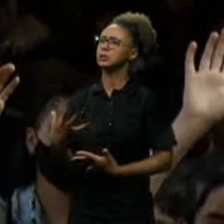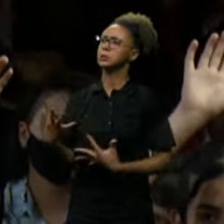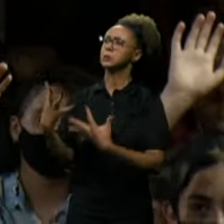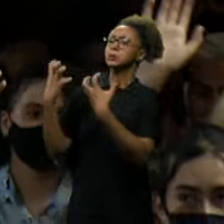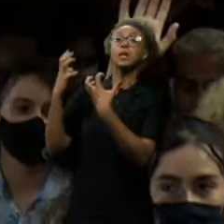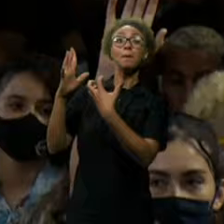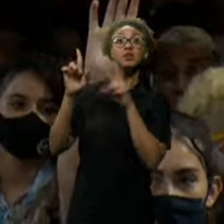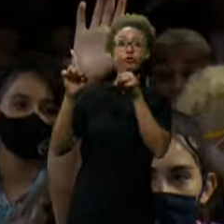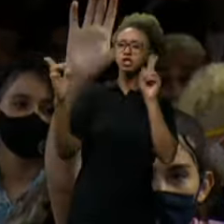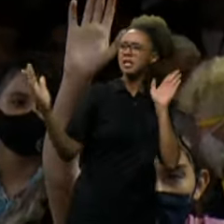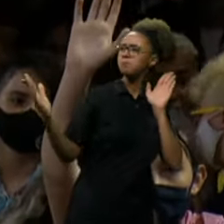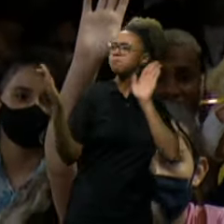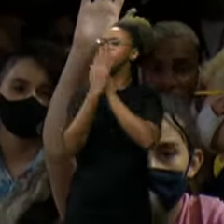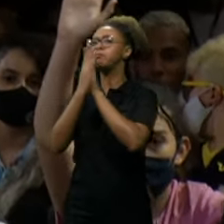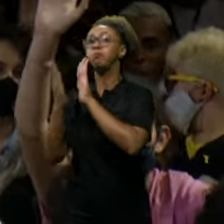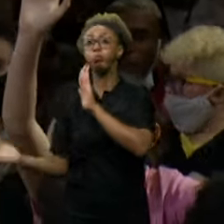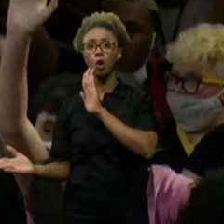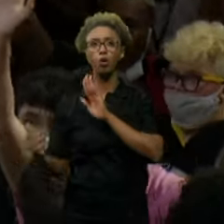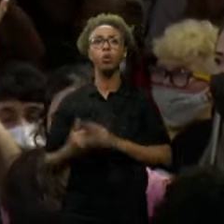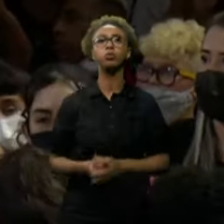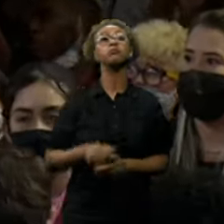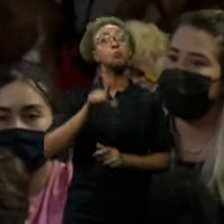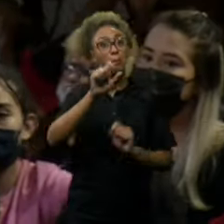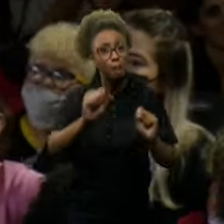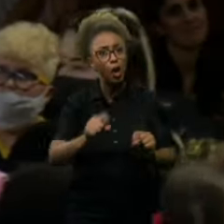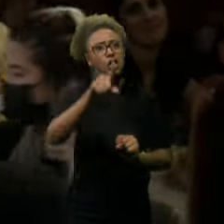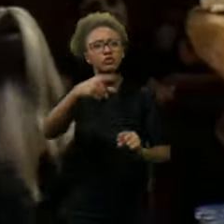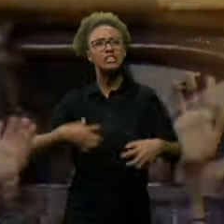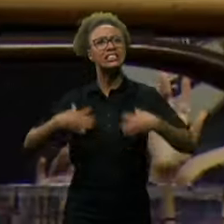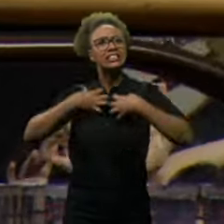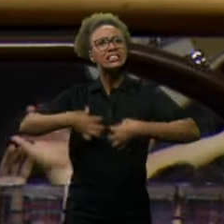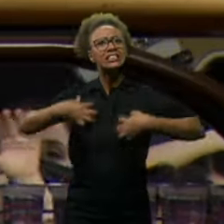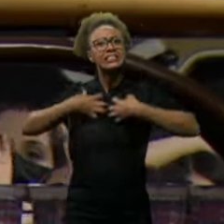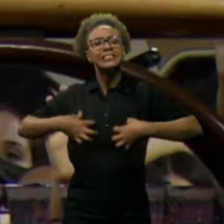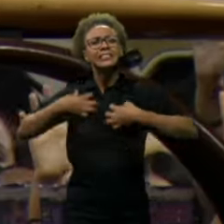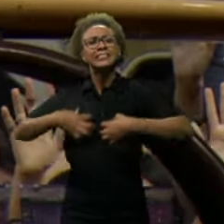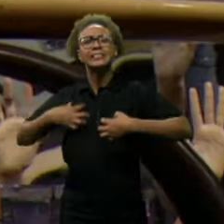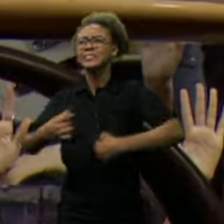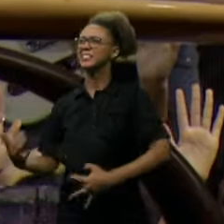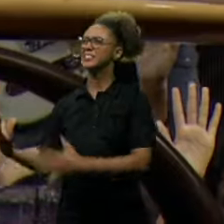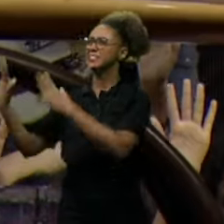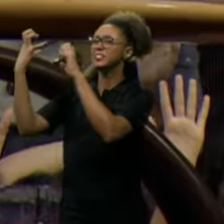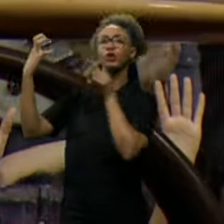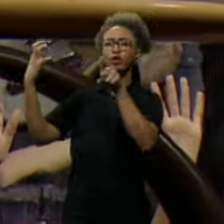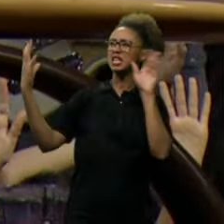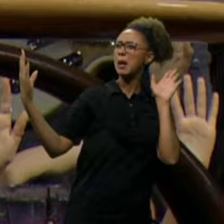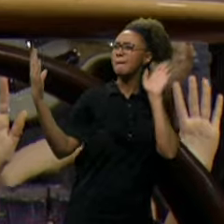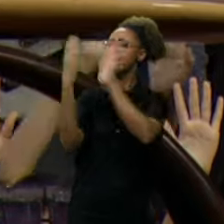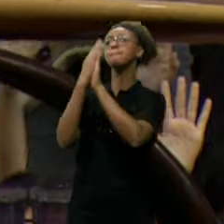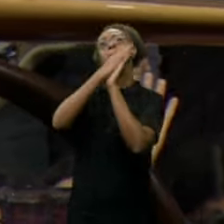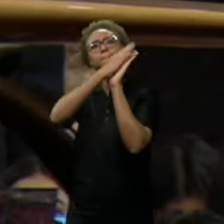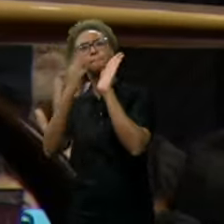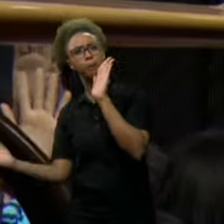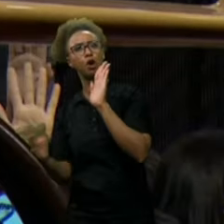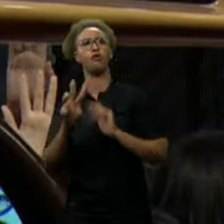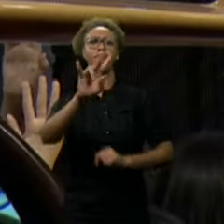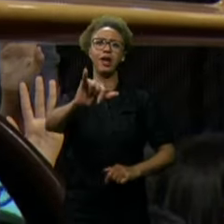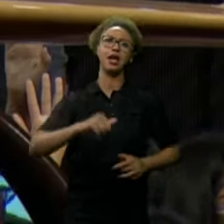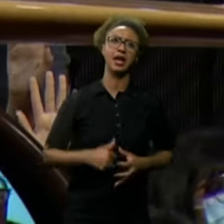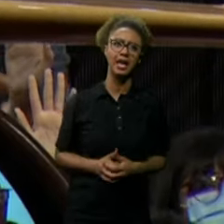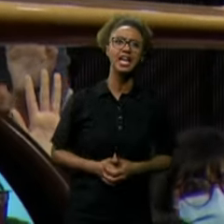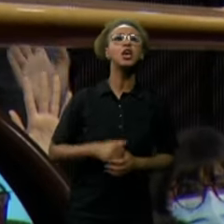isso não vai passar por você eu vou repetir você vai passar por isso mas isso não vai passar por você